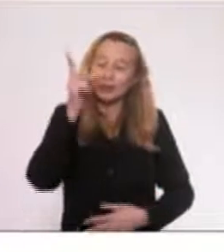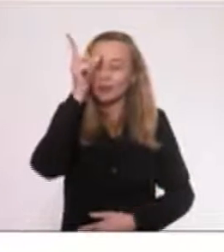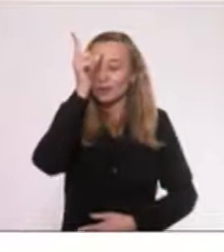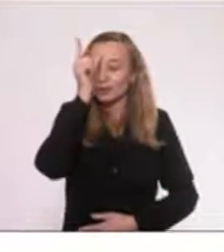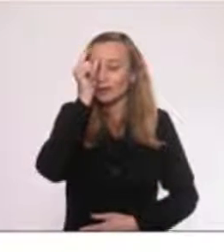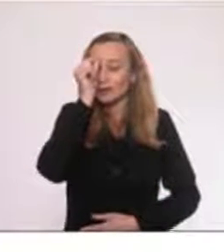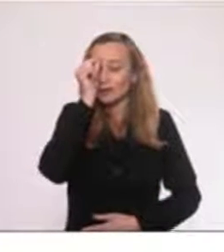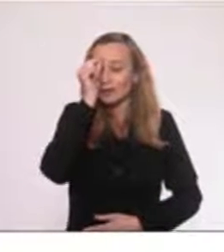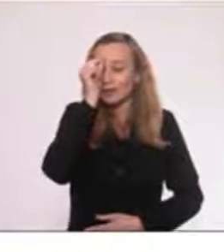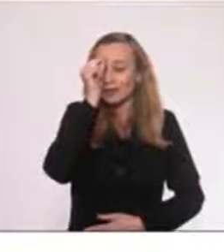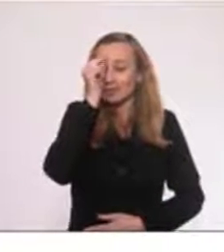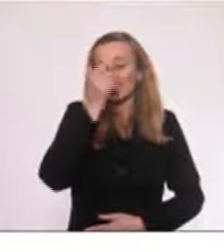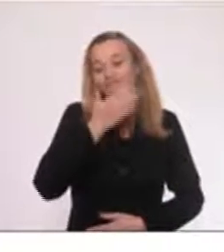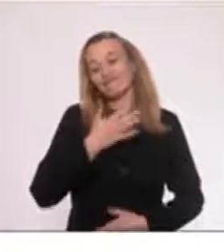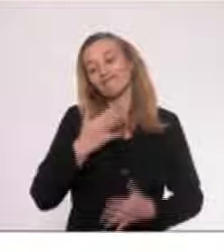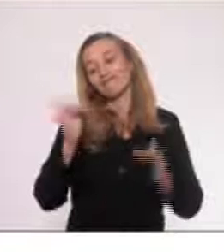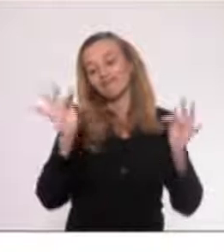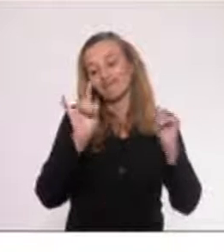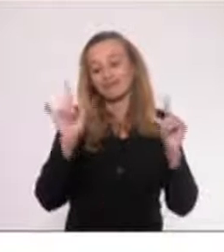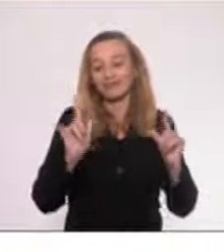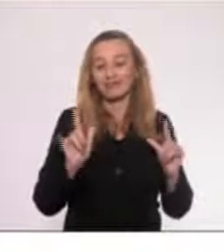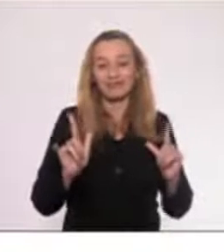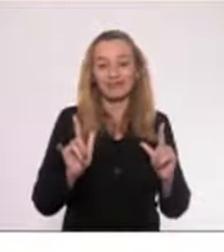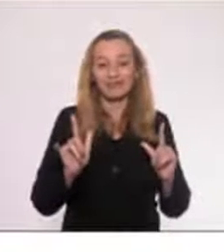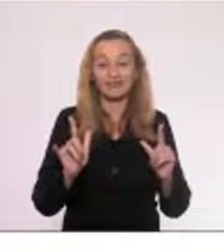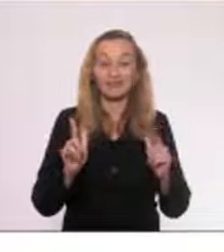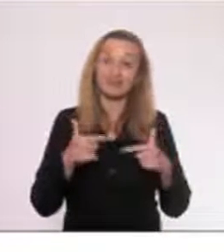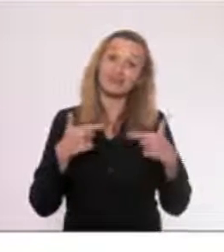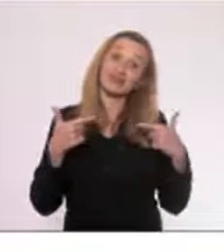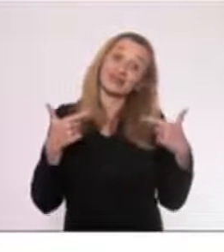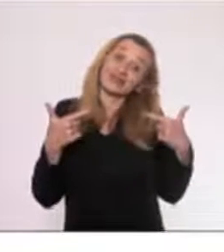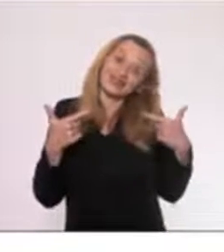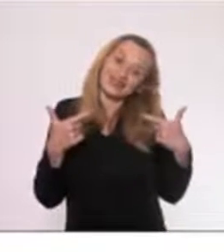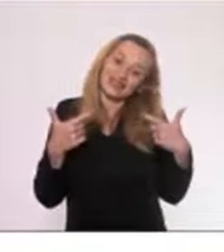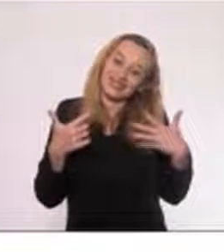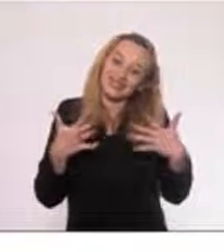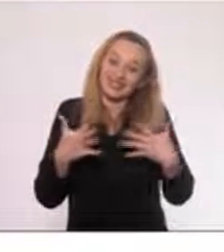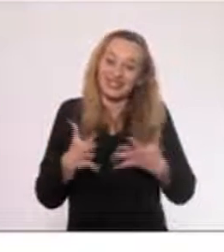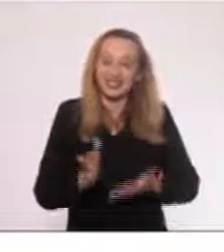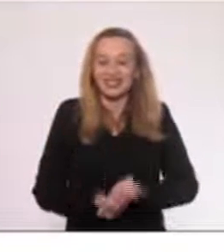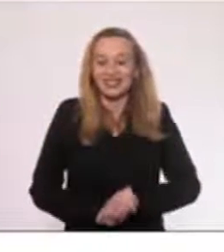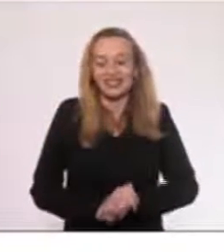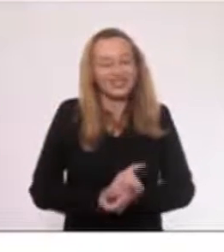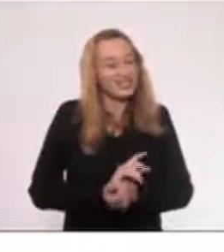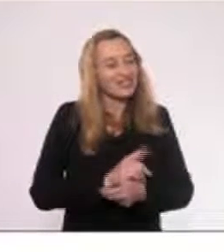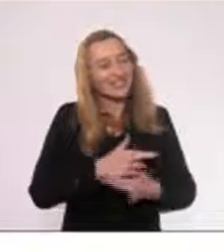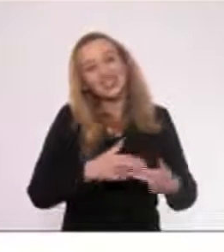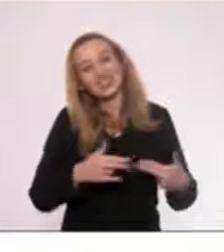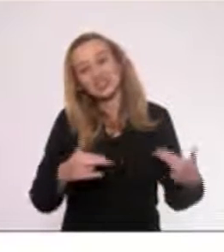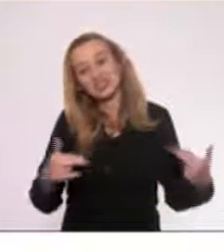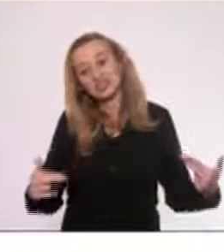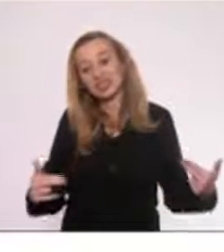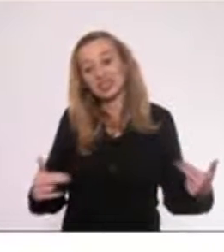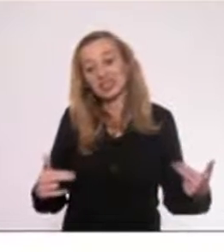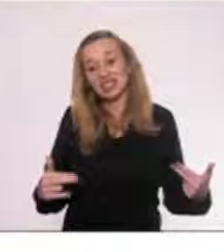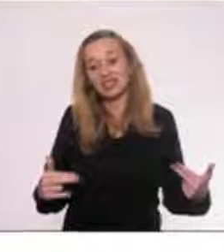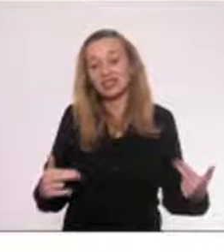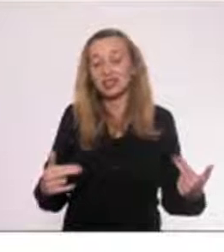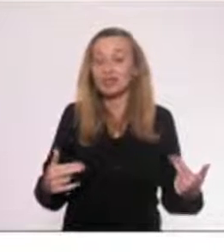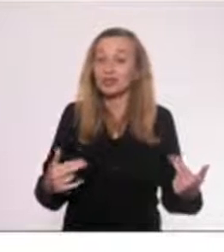fico satisfeito e cheio de graça por muitas vezes